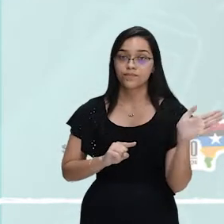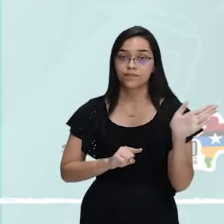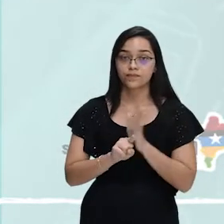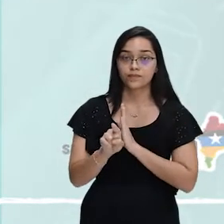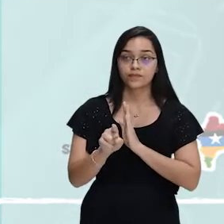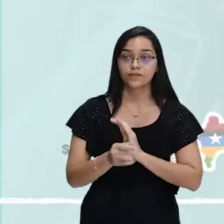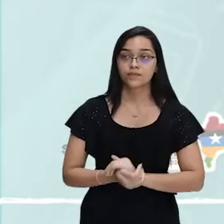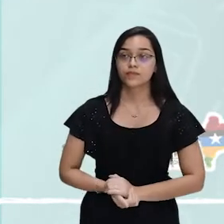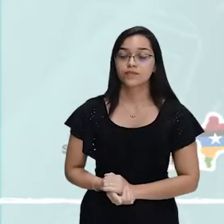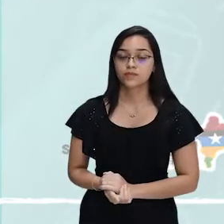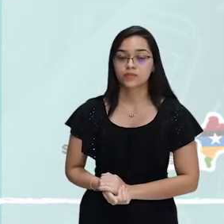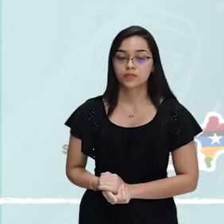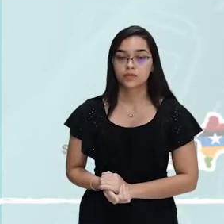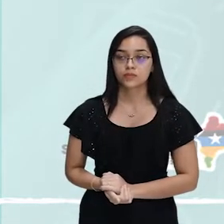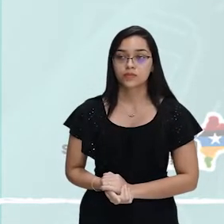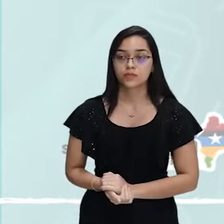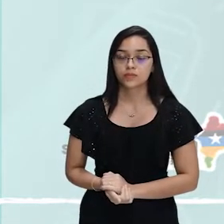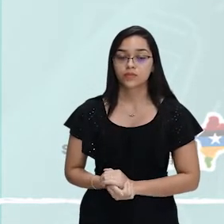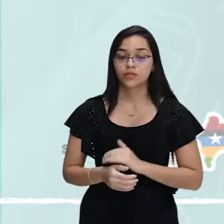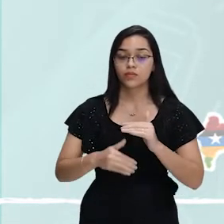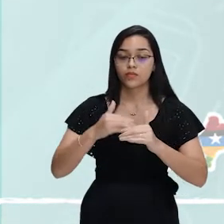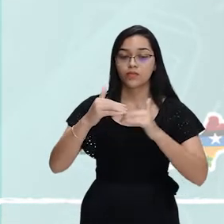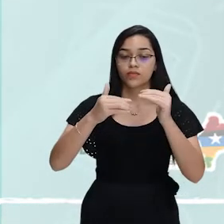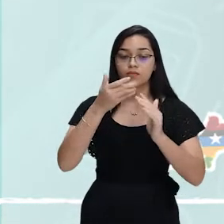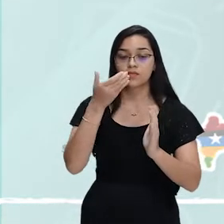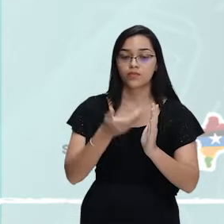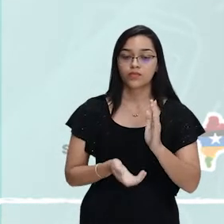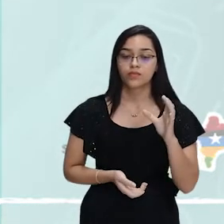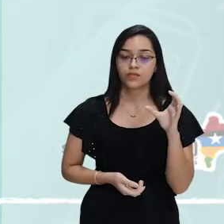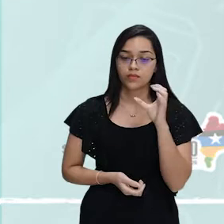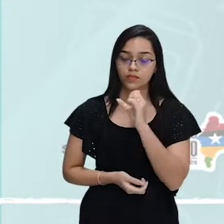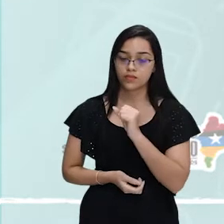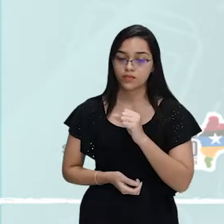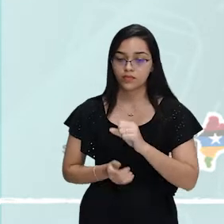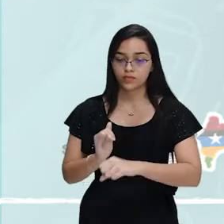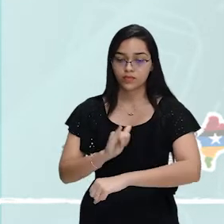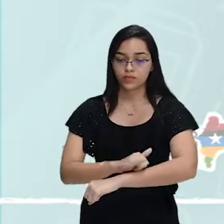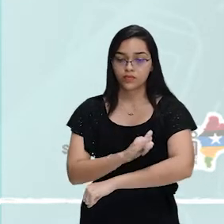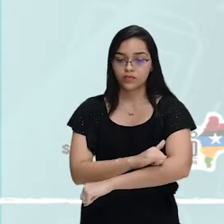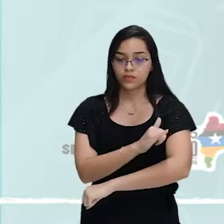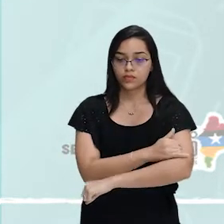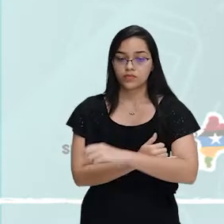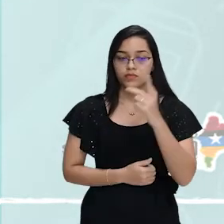para a questão de número 5. O procedimento de perda